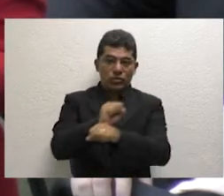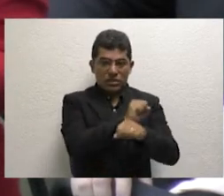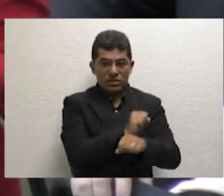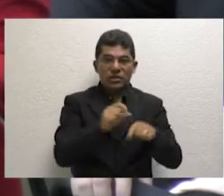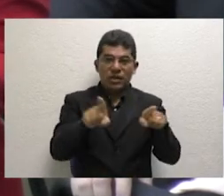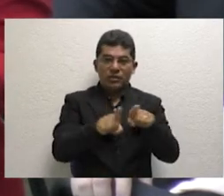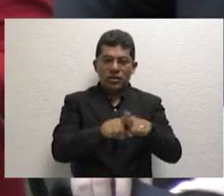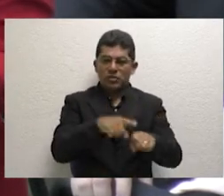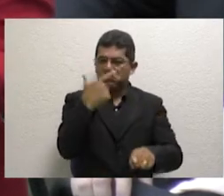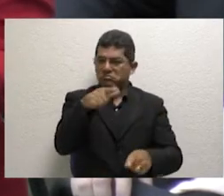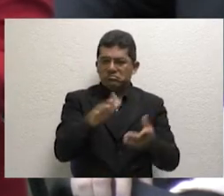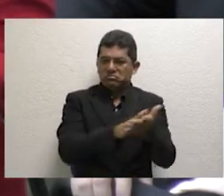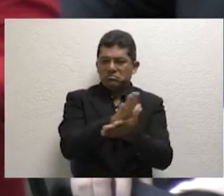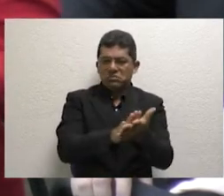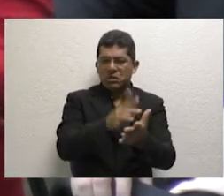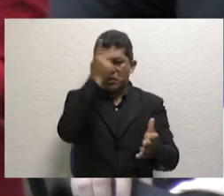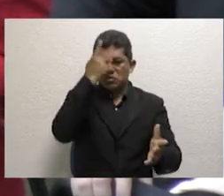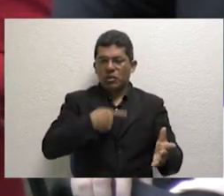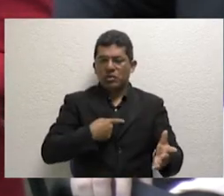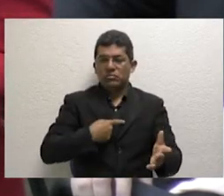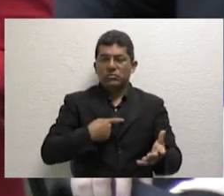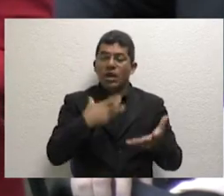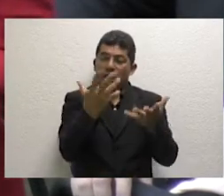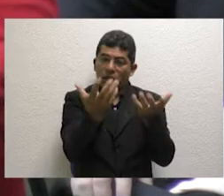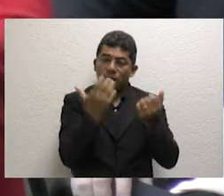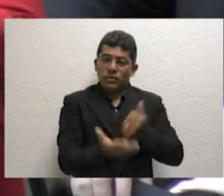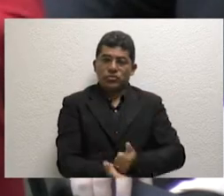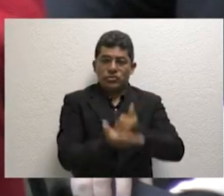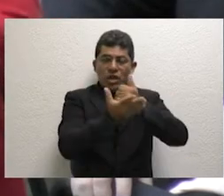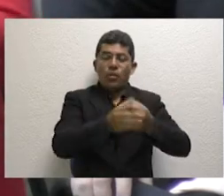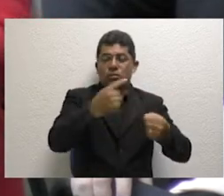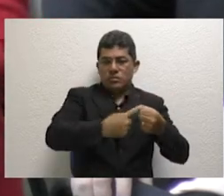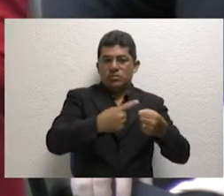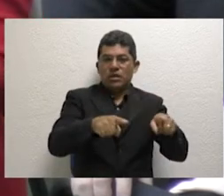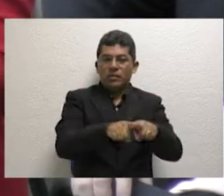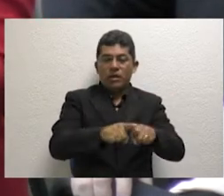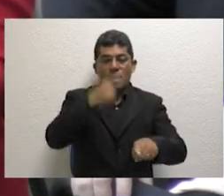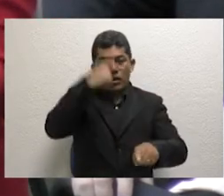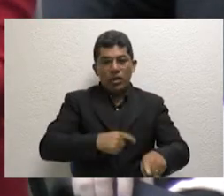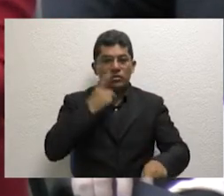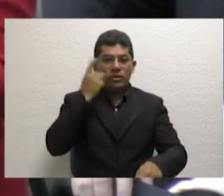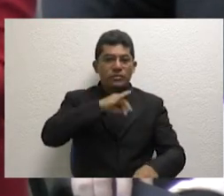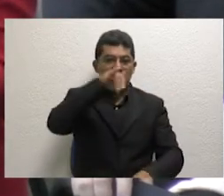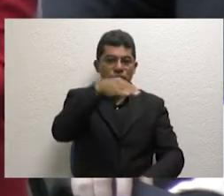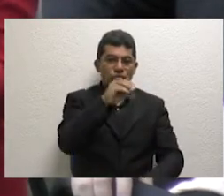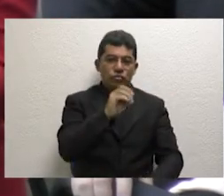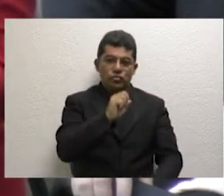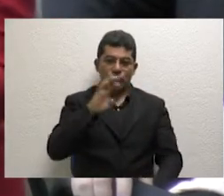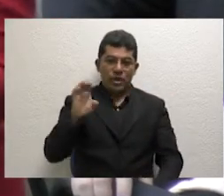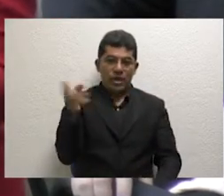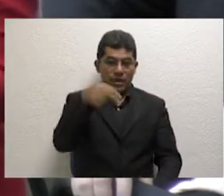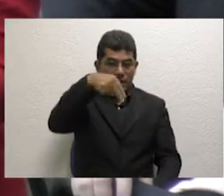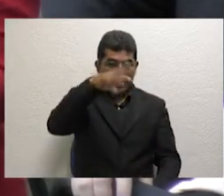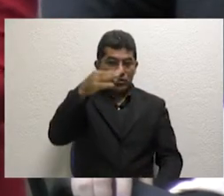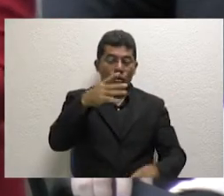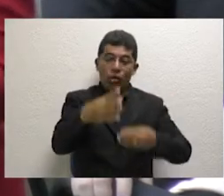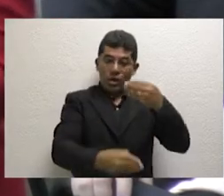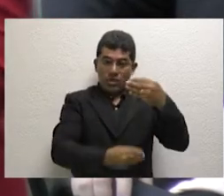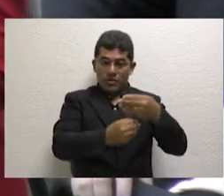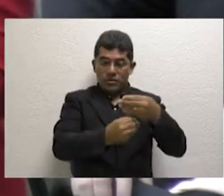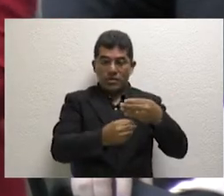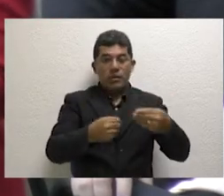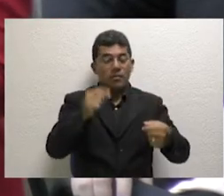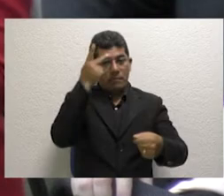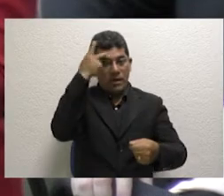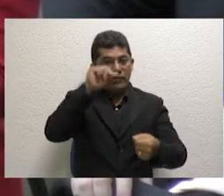tanto não temos nada pessoal ao contrário queremos ajudar Tonantins que eu e o deputado Josué Neto colocamos uma emenda para a